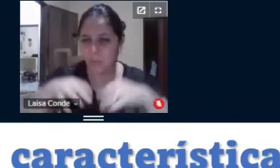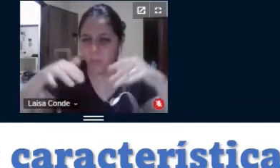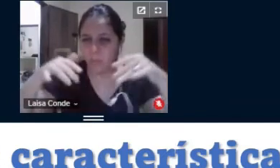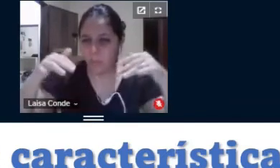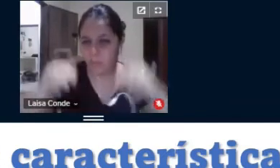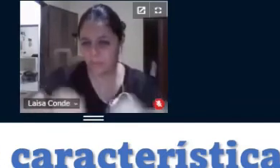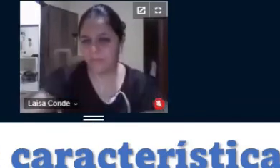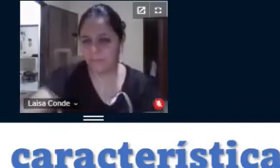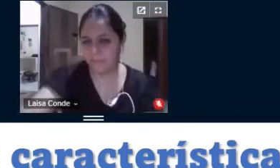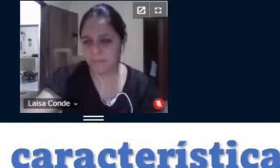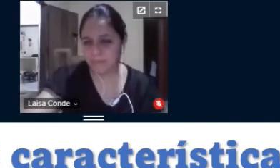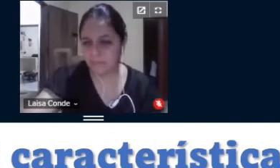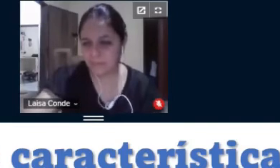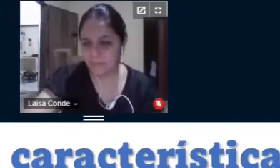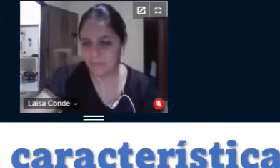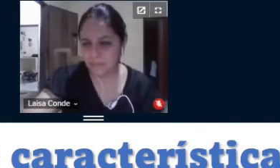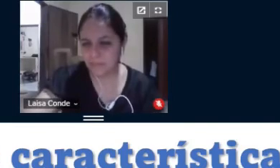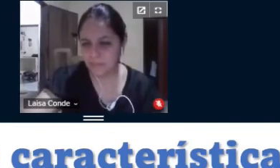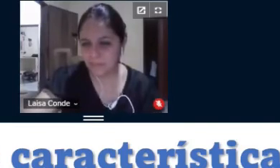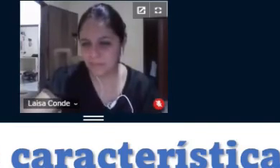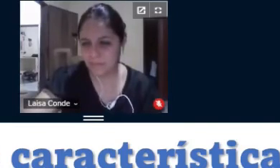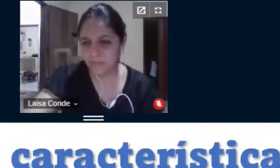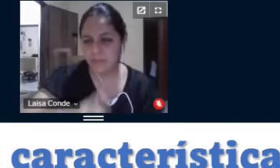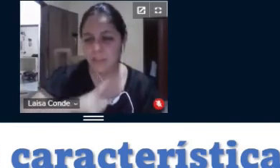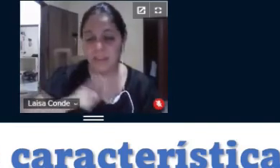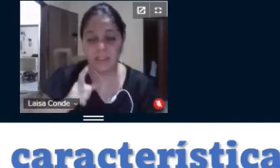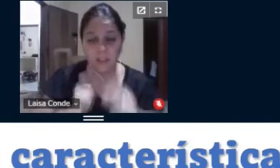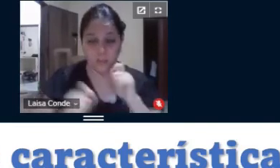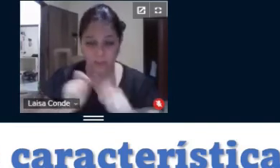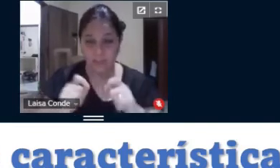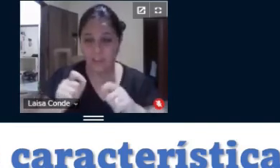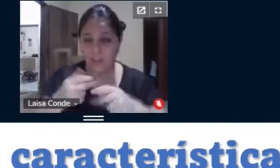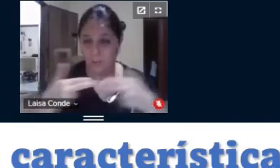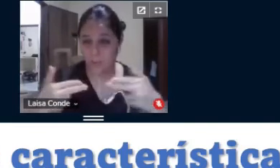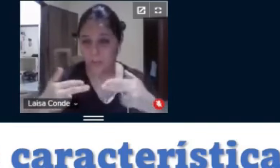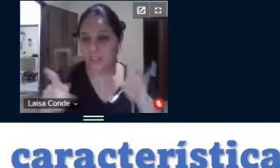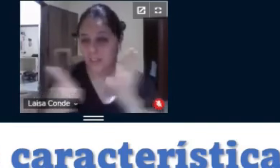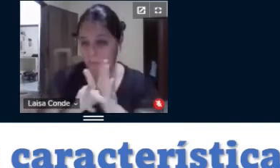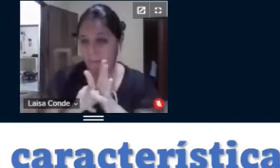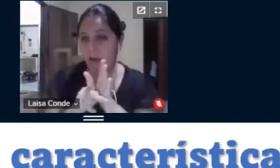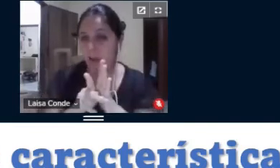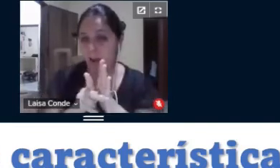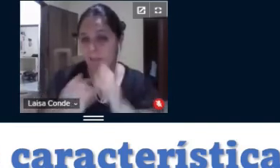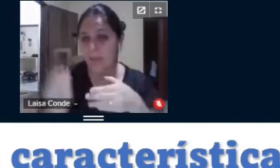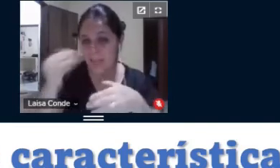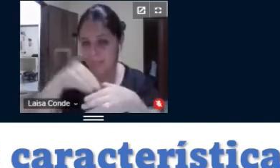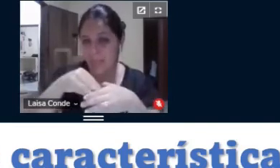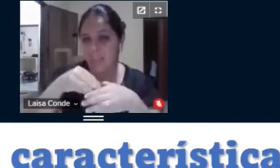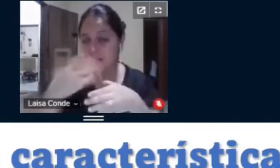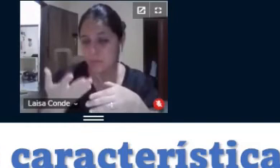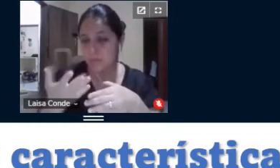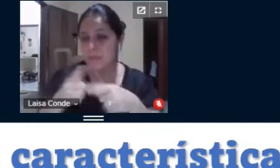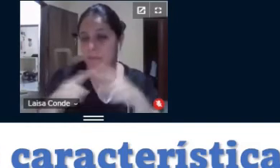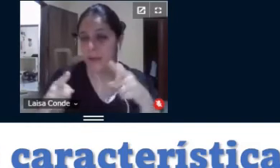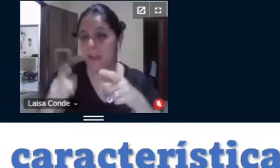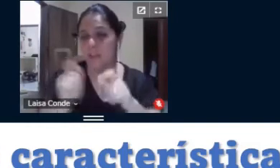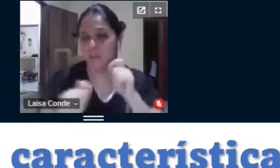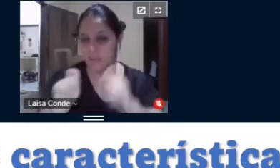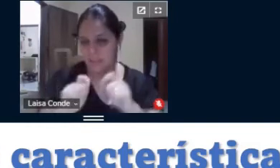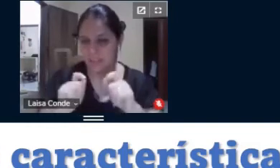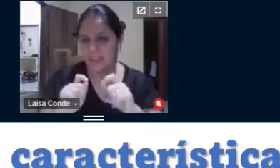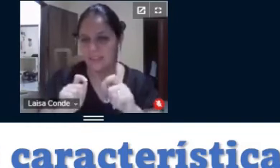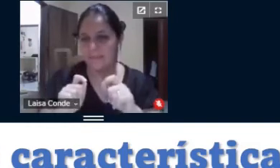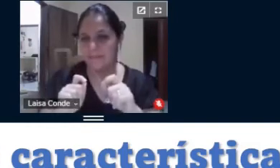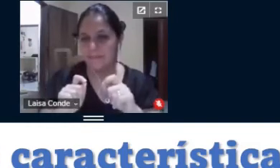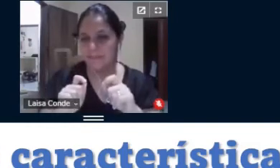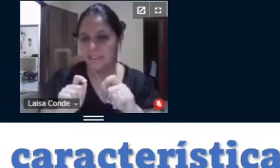Então, já tem um material específico para isso aí, tá? E durante a remoção, aquele processo que a